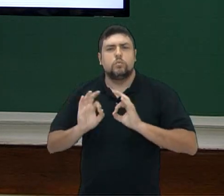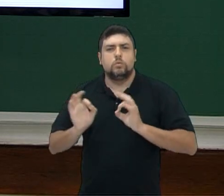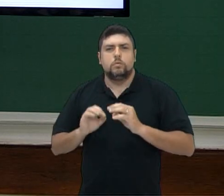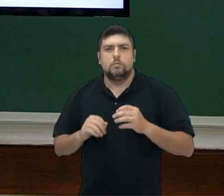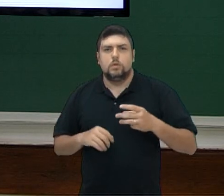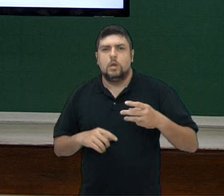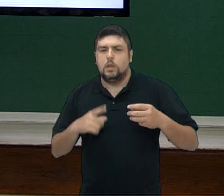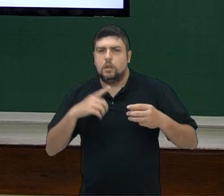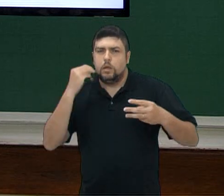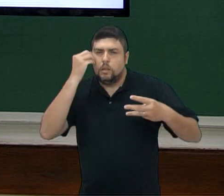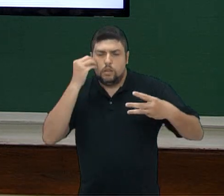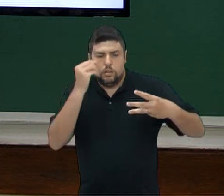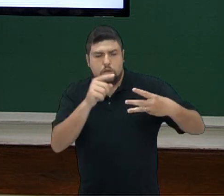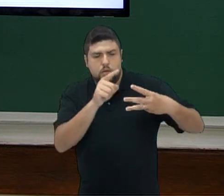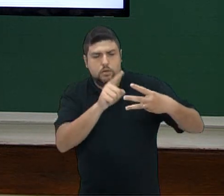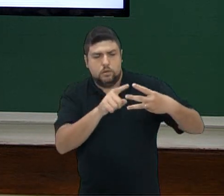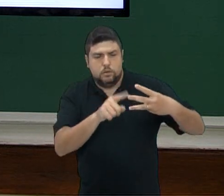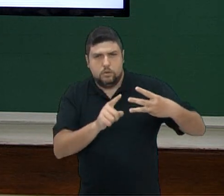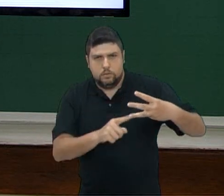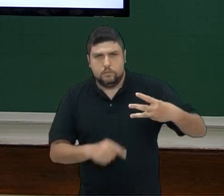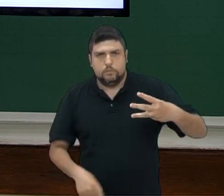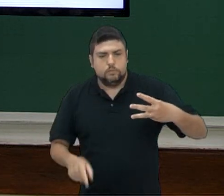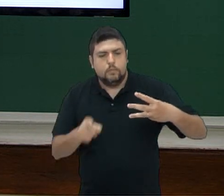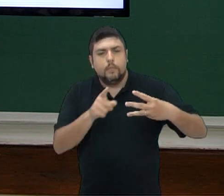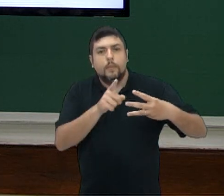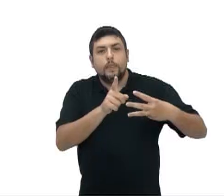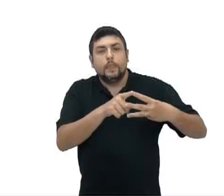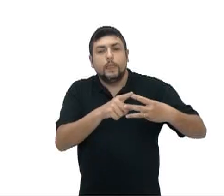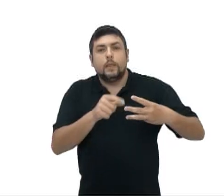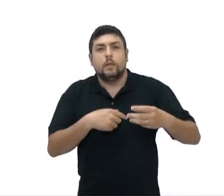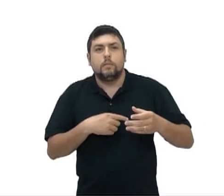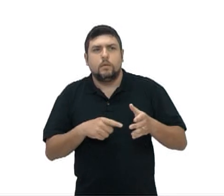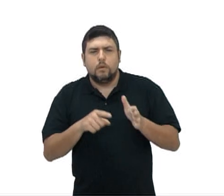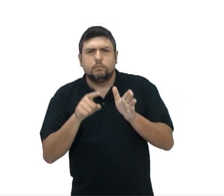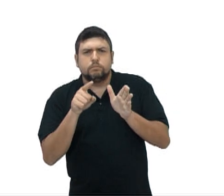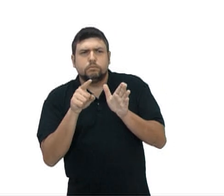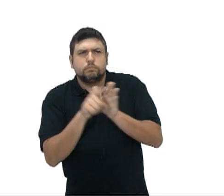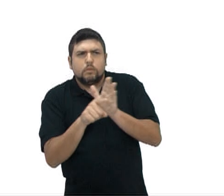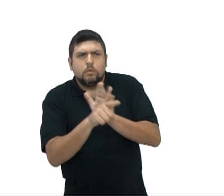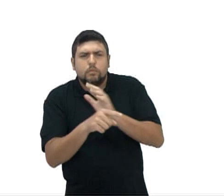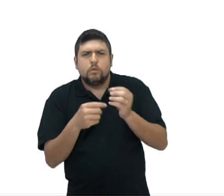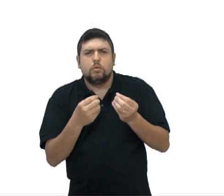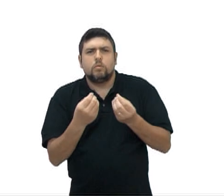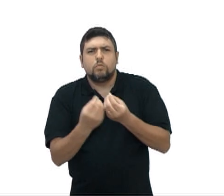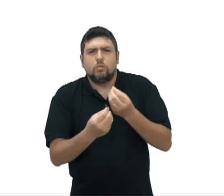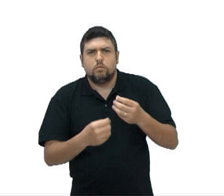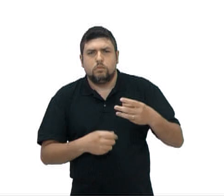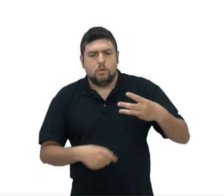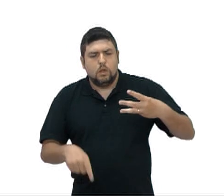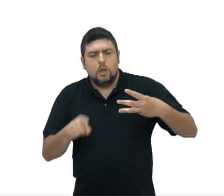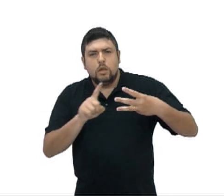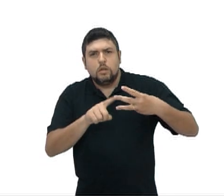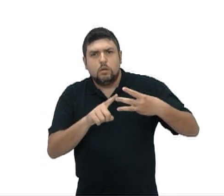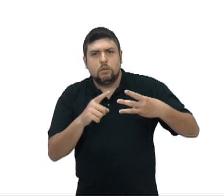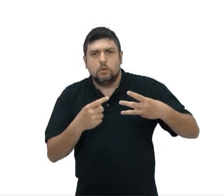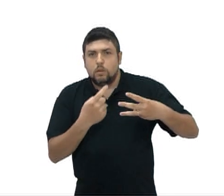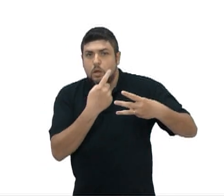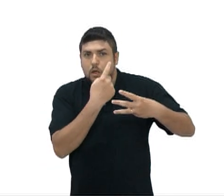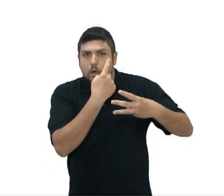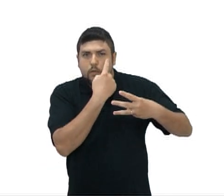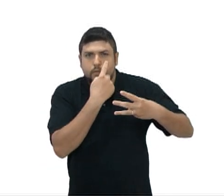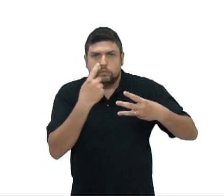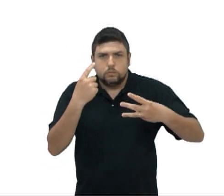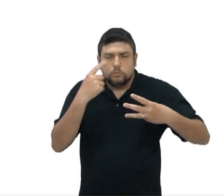3 elementos. Questione a sua base. Pergunte se pode ser verificada pela visão e pelo sentido de